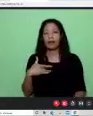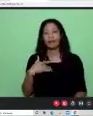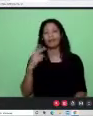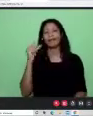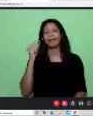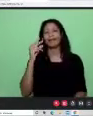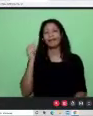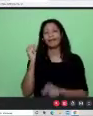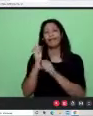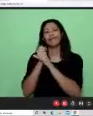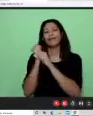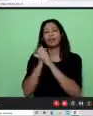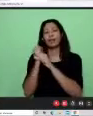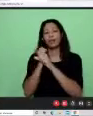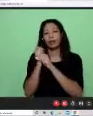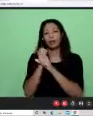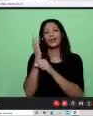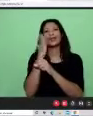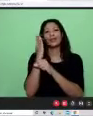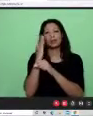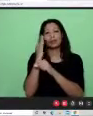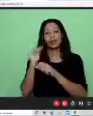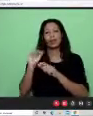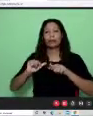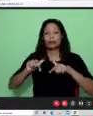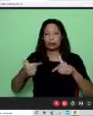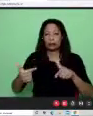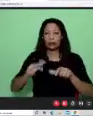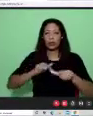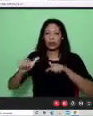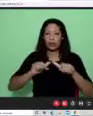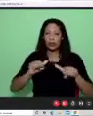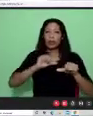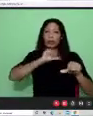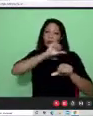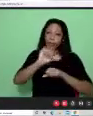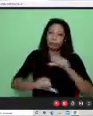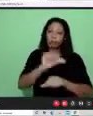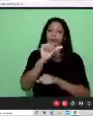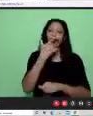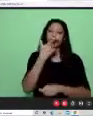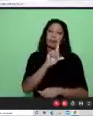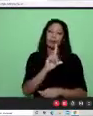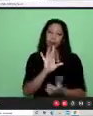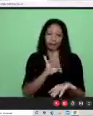trabalhar muito para poder reverter essa situação, não é verdade? Muito obrigado pela parte.